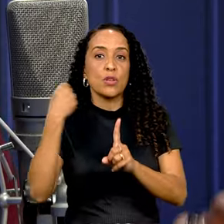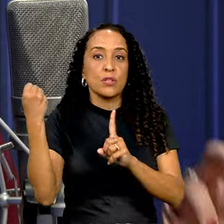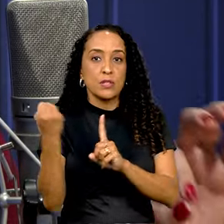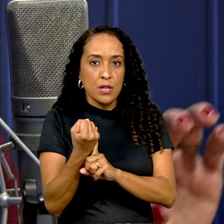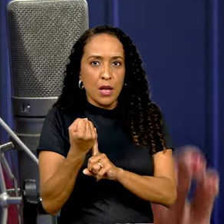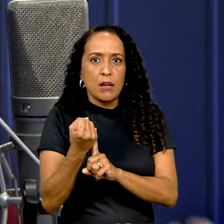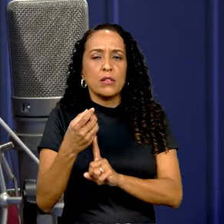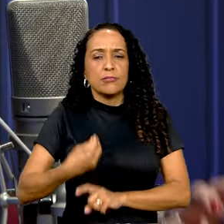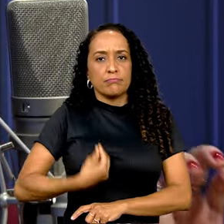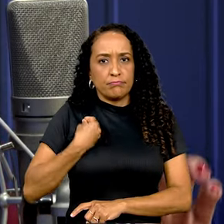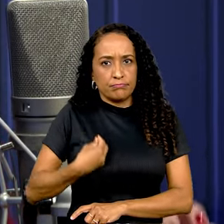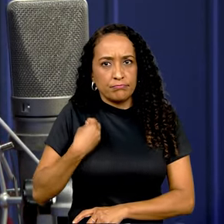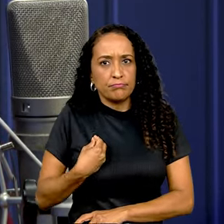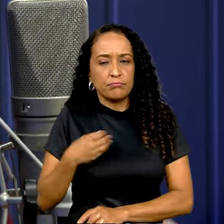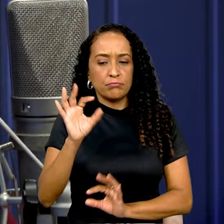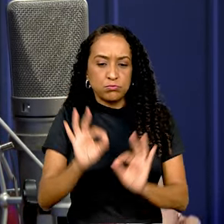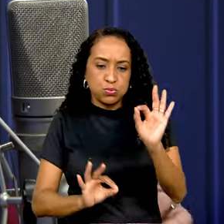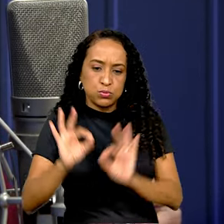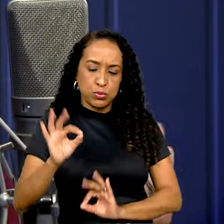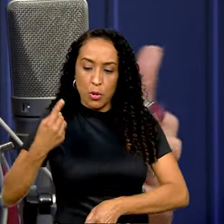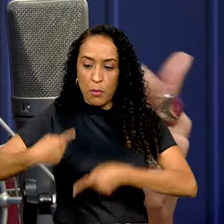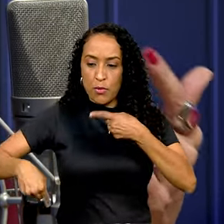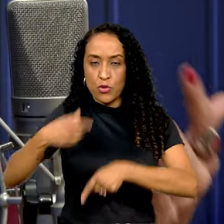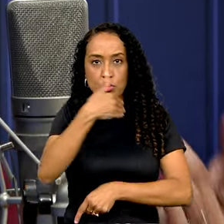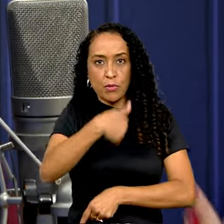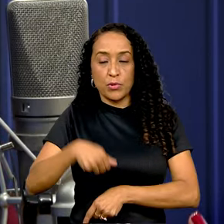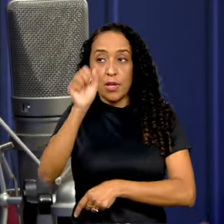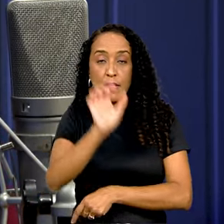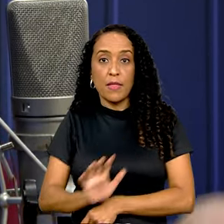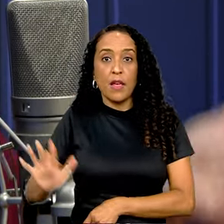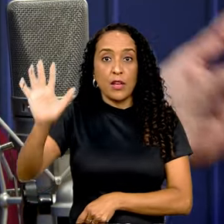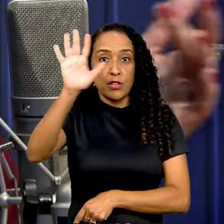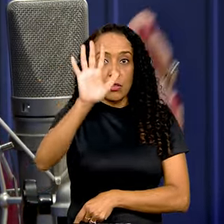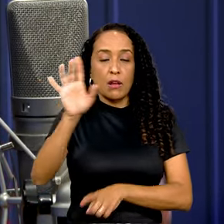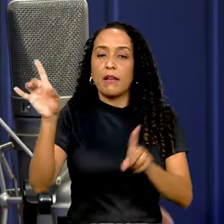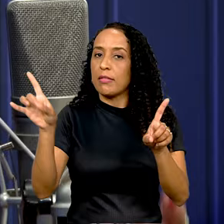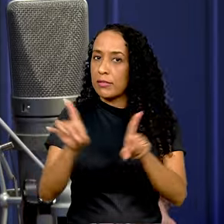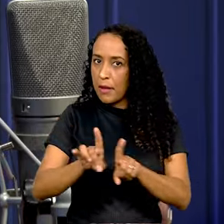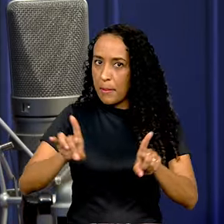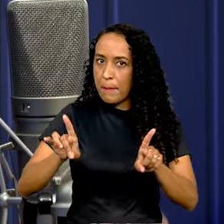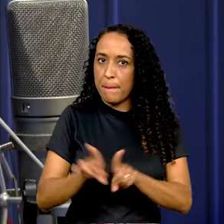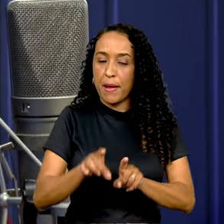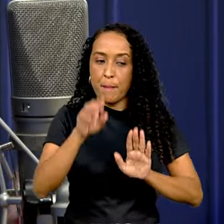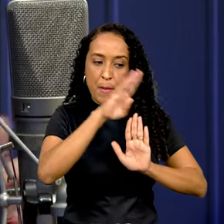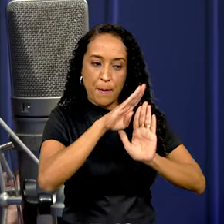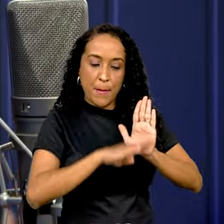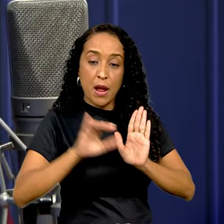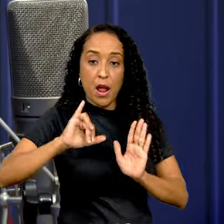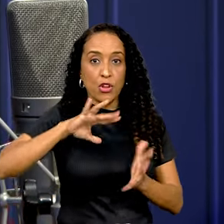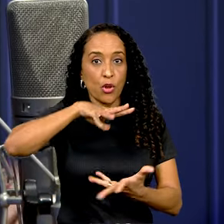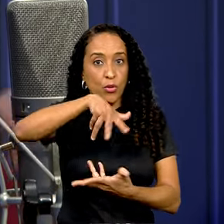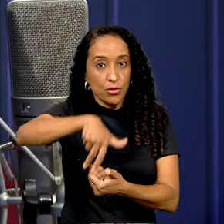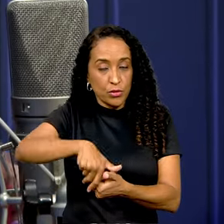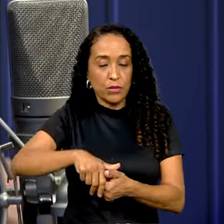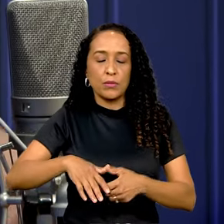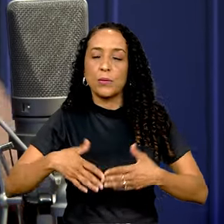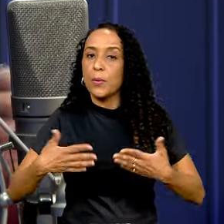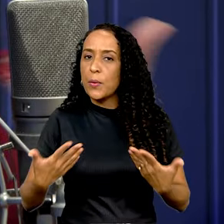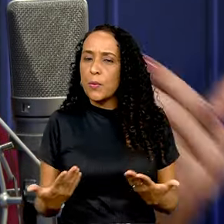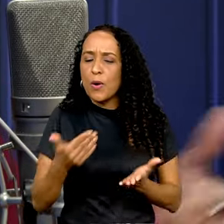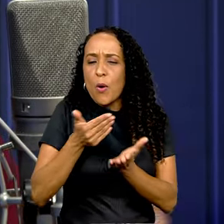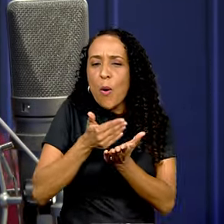social seja presente na formulação das políticas públicas nacionais e também na agenda internacional